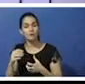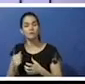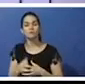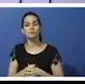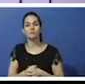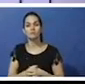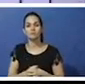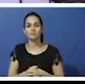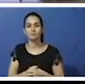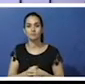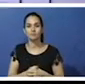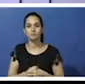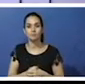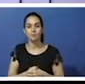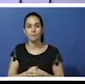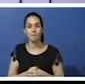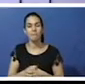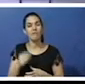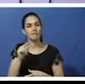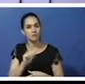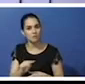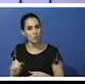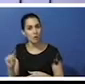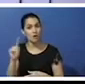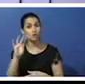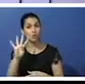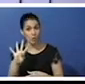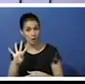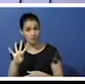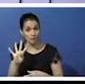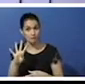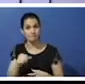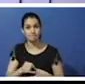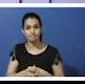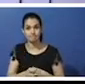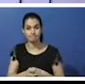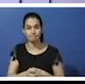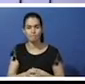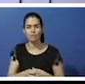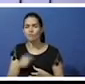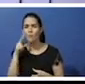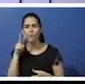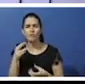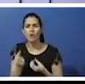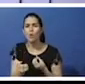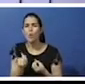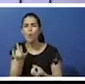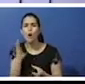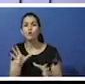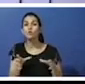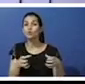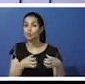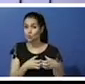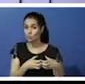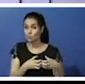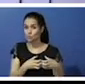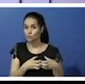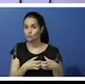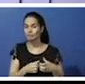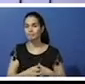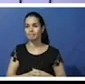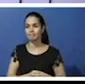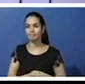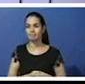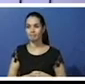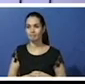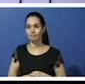vou circular mais 4 aqui, mais 4 aqui. Vamos ver quantos grupos de 4 eu vou formar, tá? Eu acredito